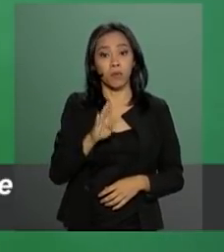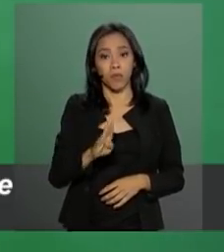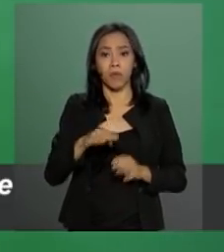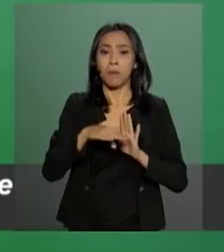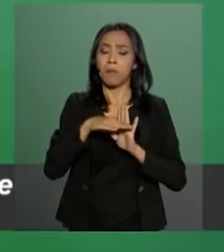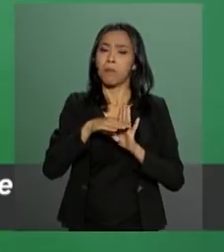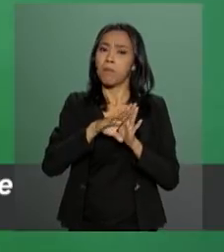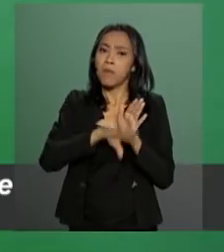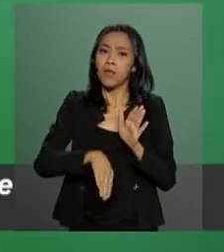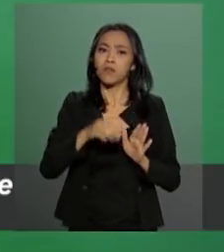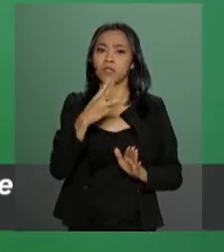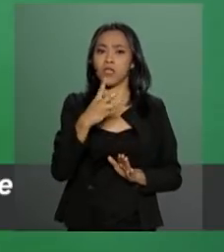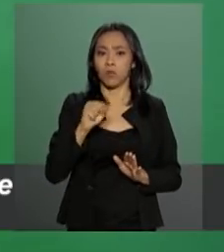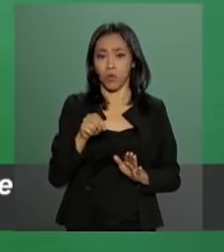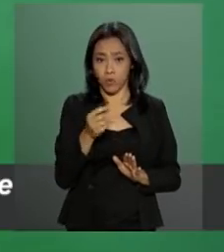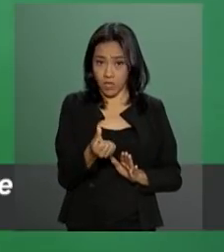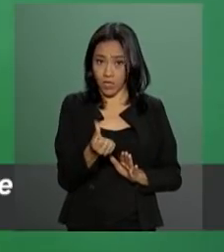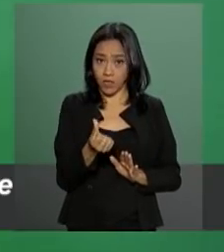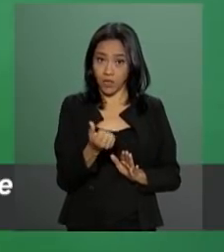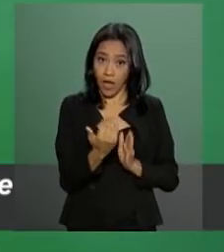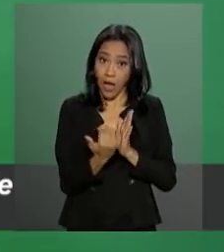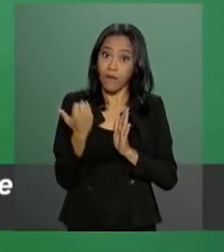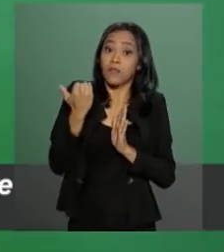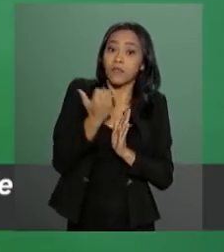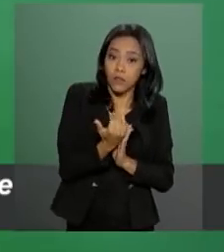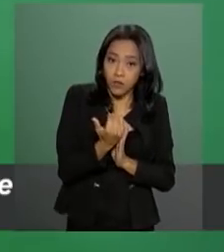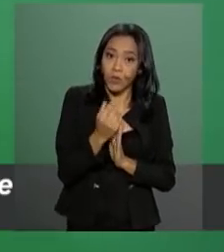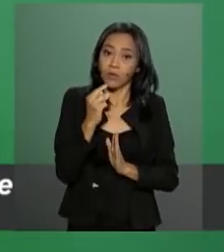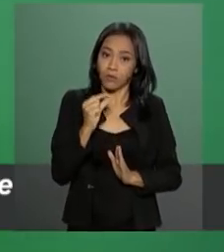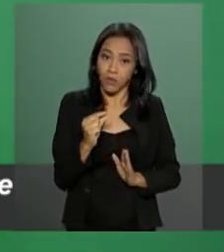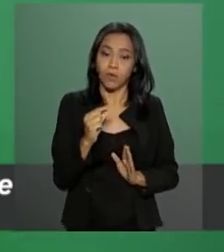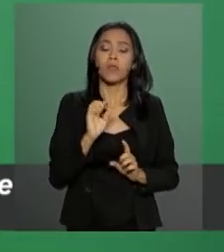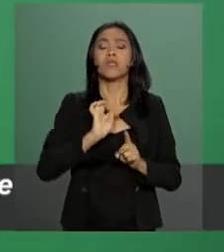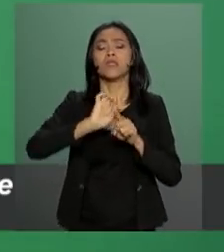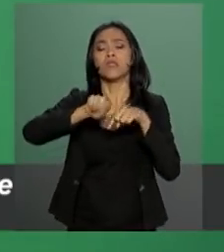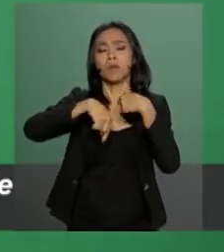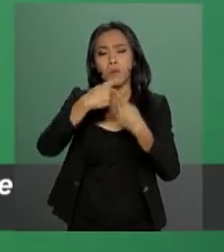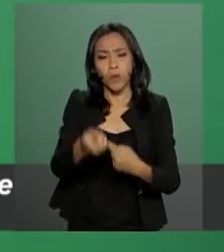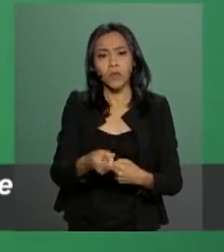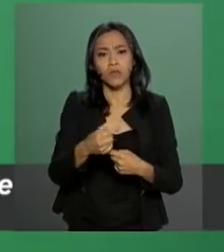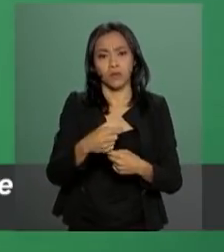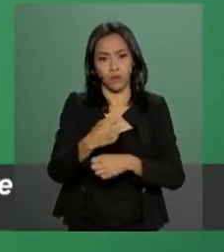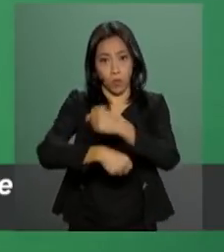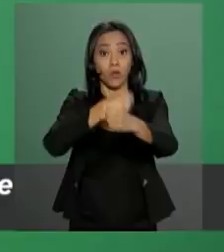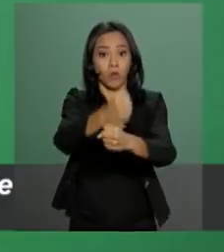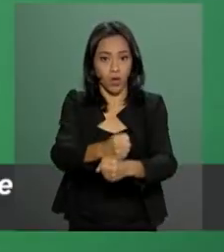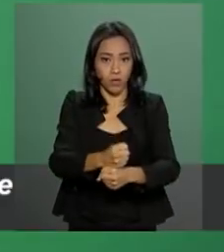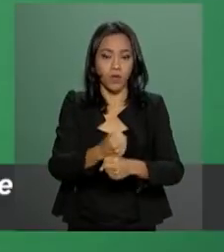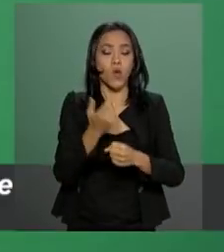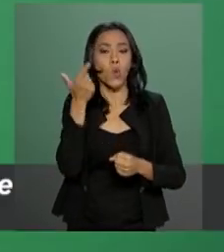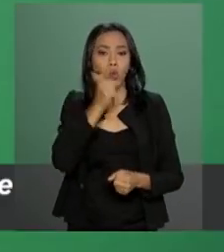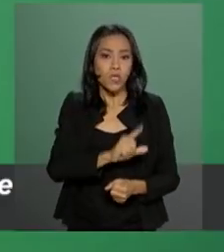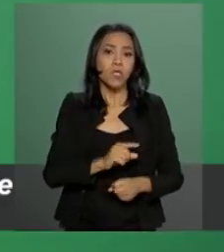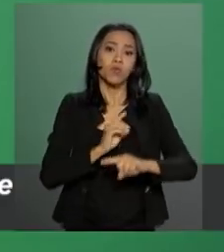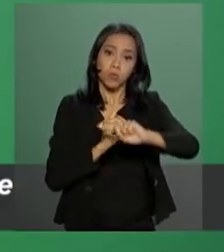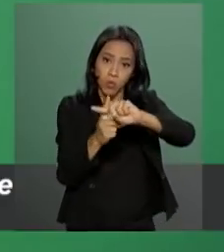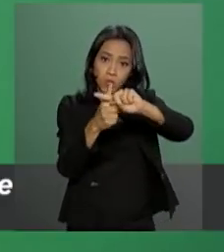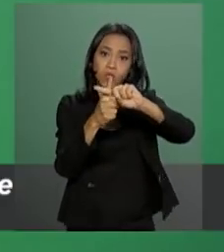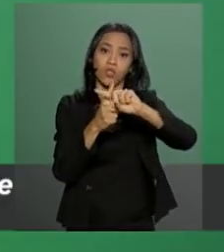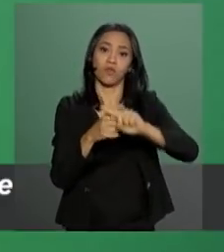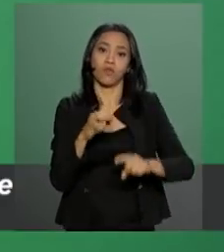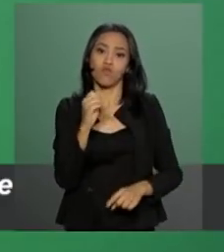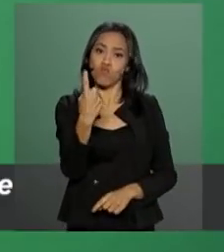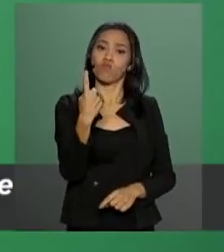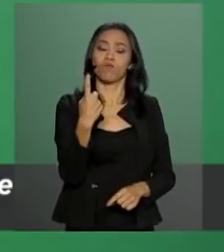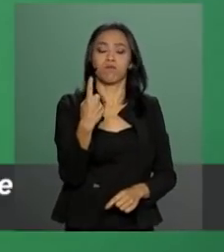três pontos 6 ou seja avançamos 2.3 e logo depois no ano seguinte avançamos um positivo é de um